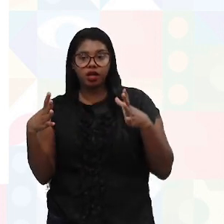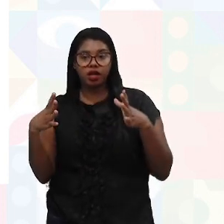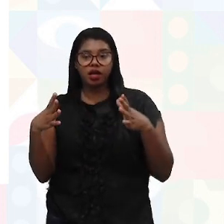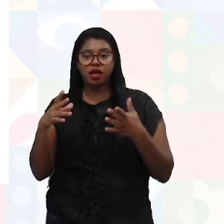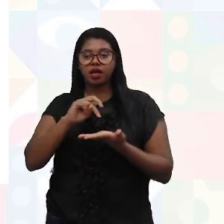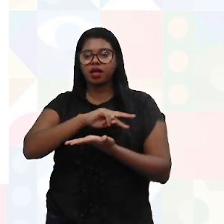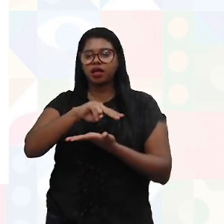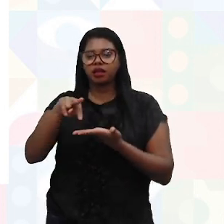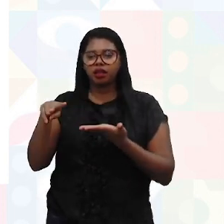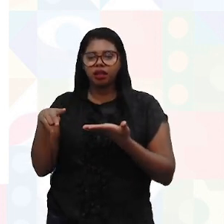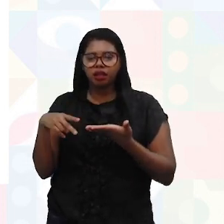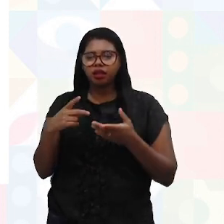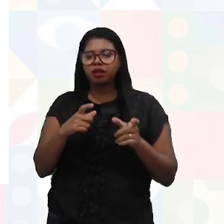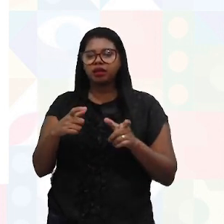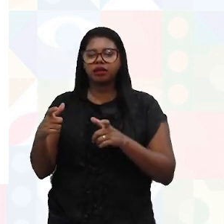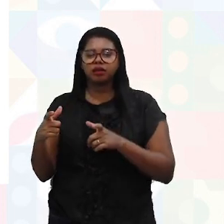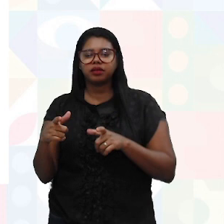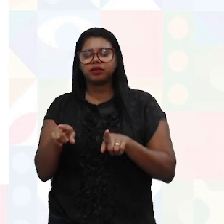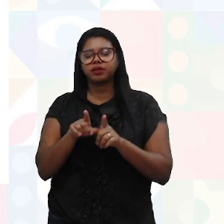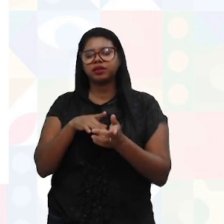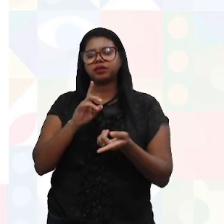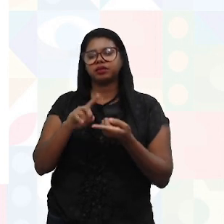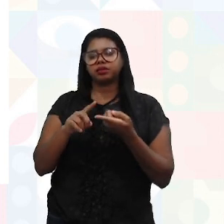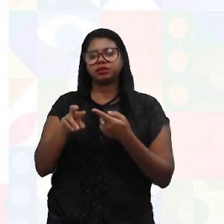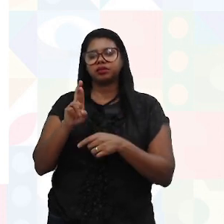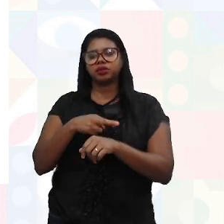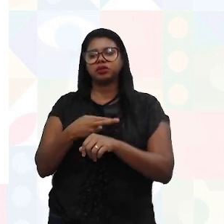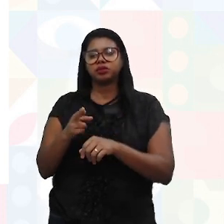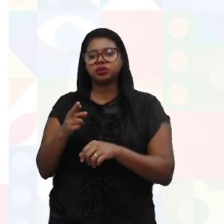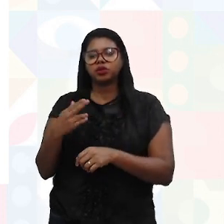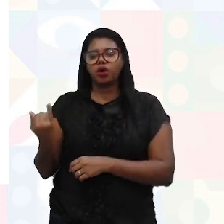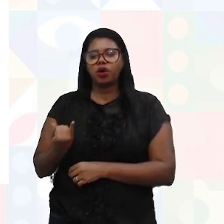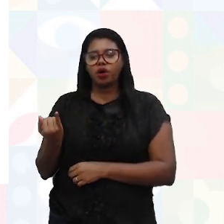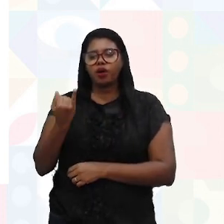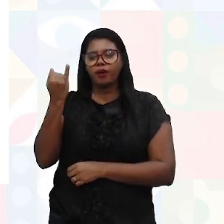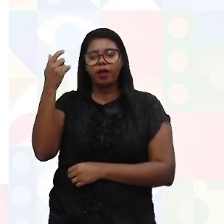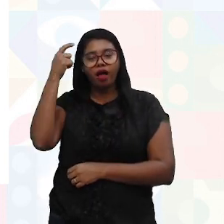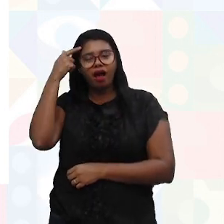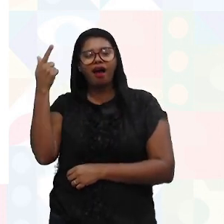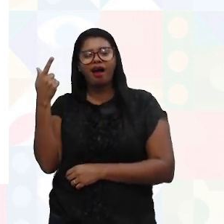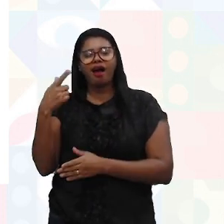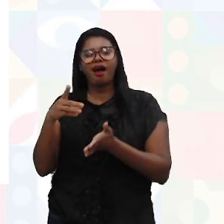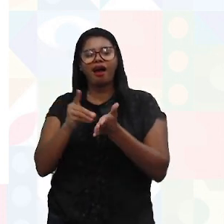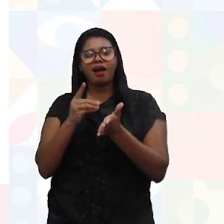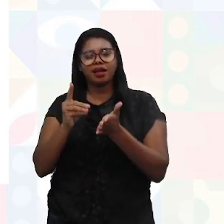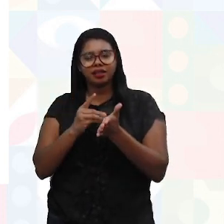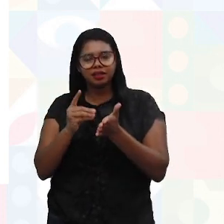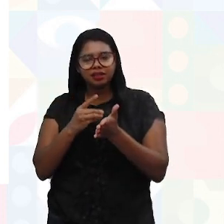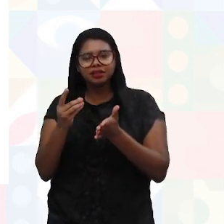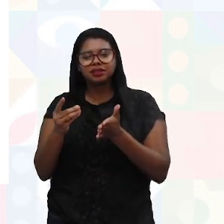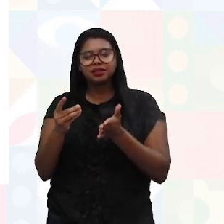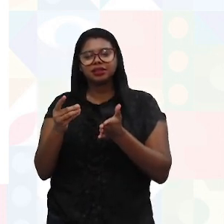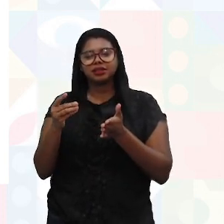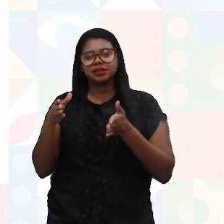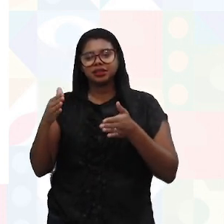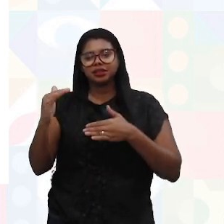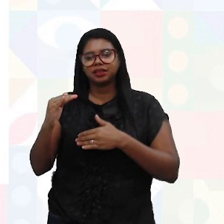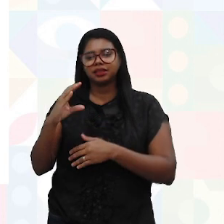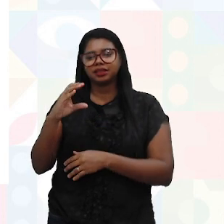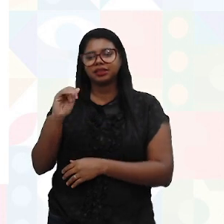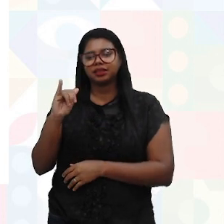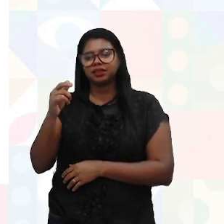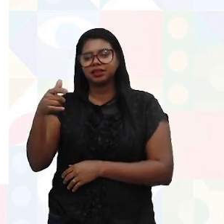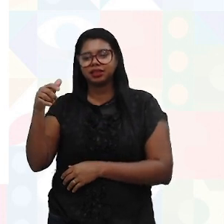autênticas, colecionáveis e únicas. Outro ponto super importante quando a gente pensa em design de embalagem, ilustração e embalagem, é